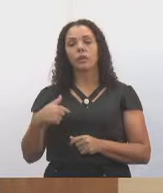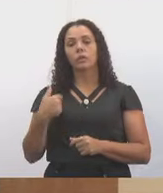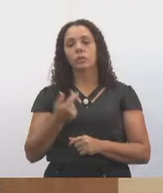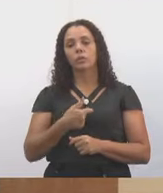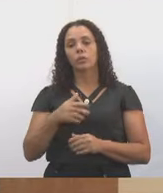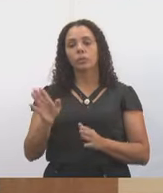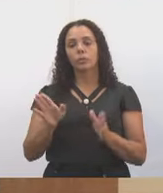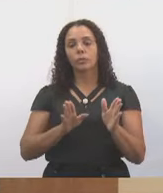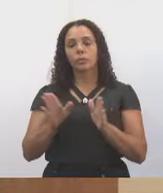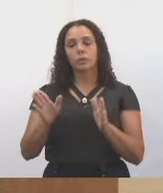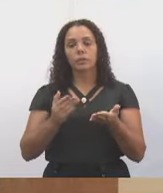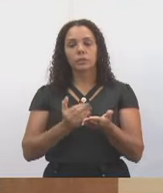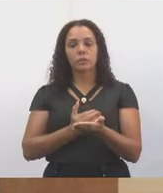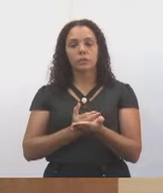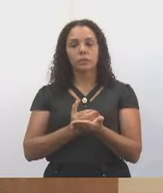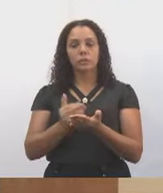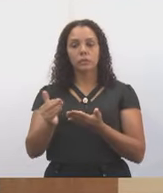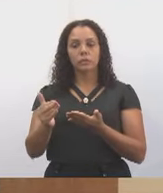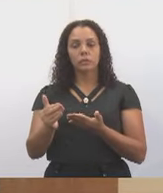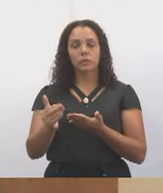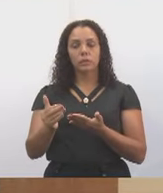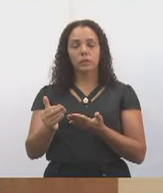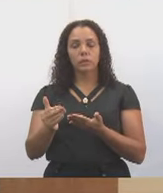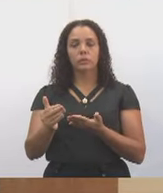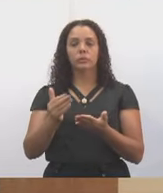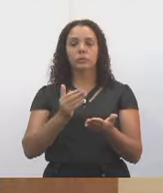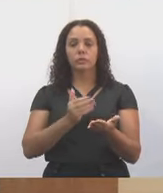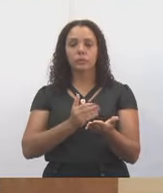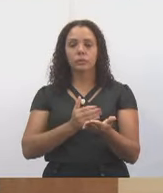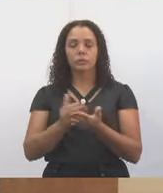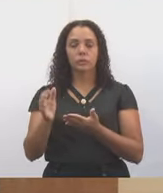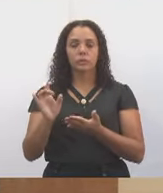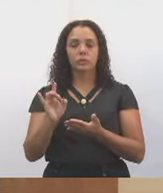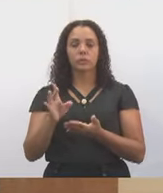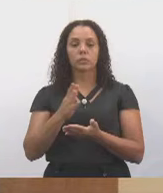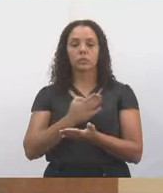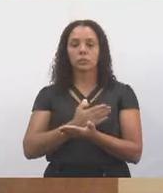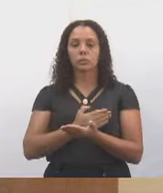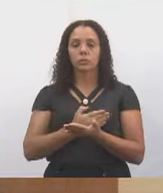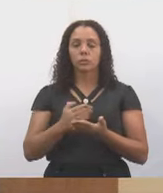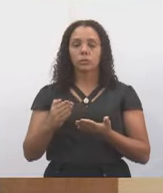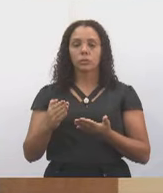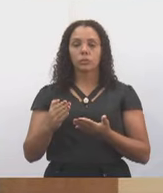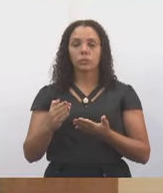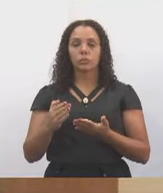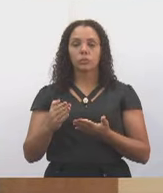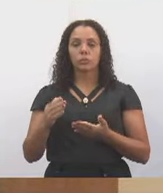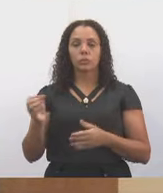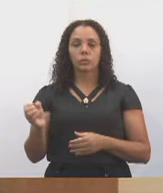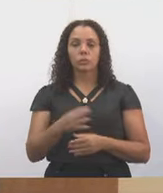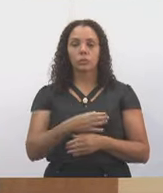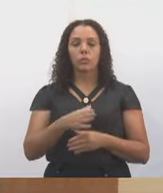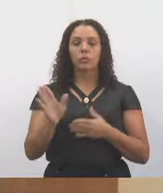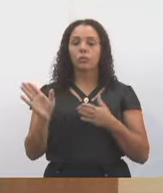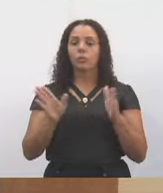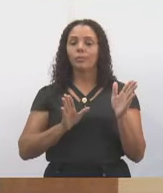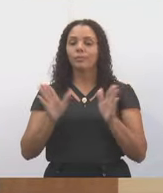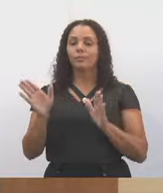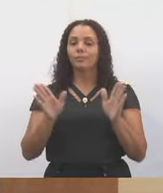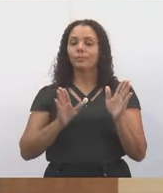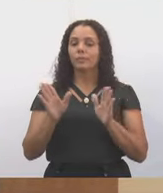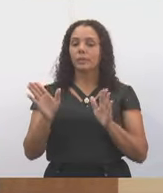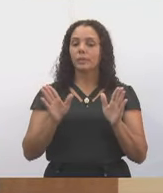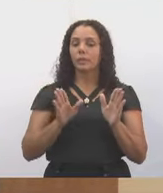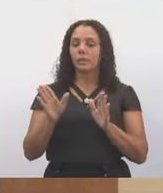mandato está começando está apenas começando o novo mandato